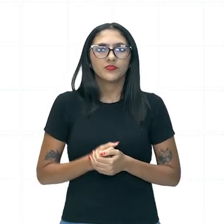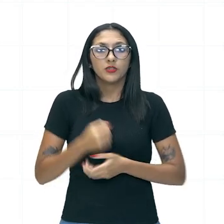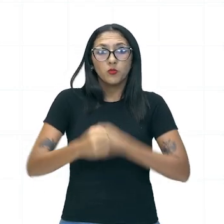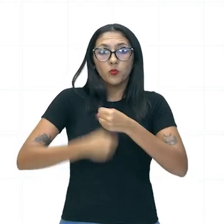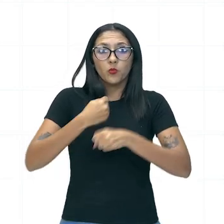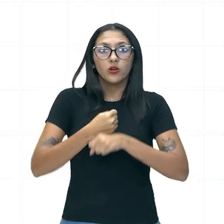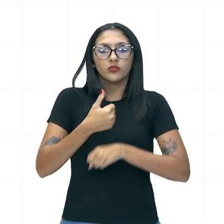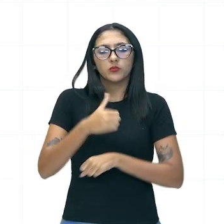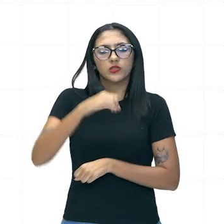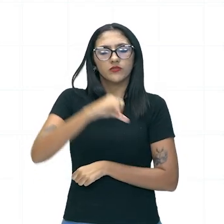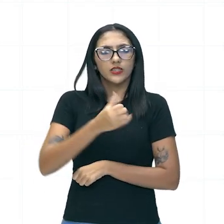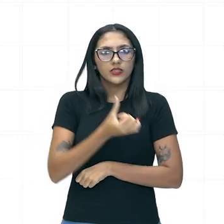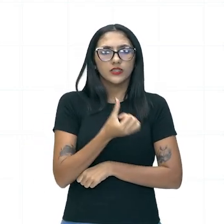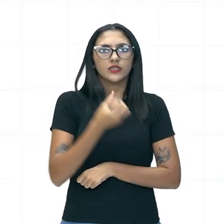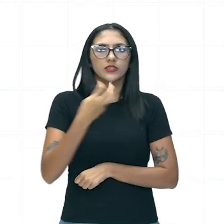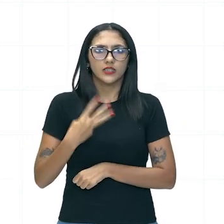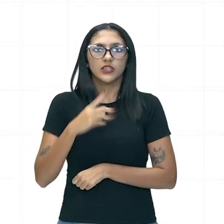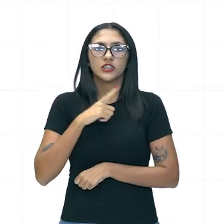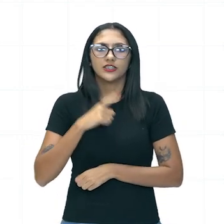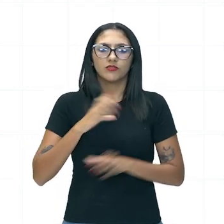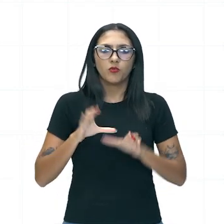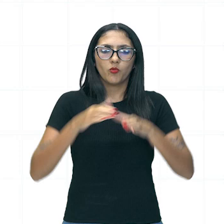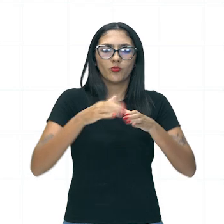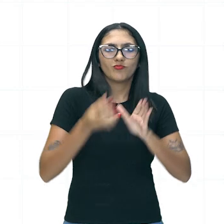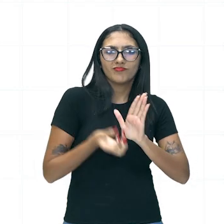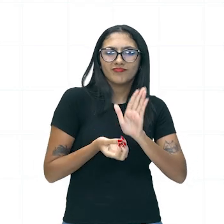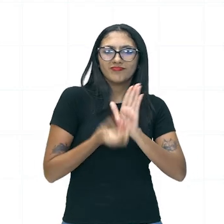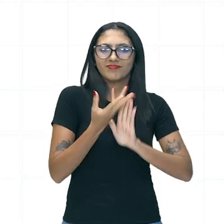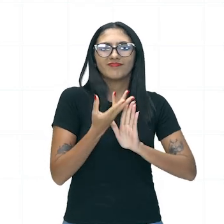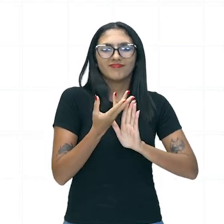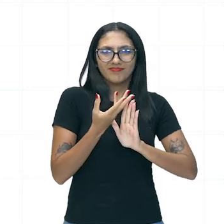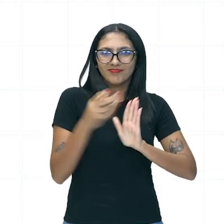1963, nasceu a União de Rugby do Brasil. Em